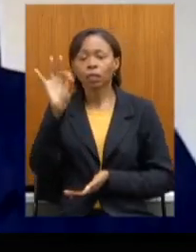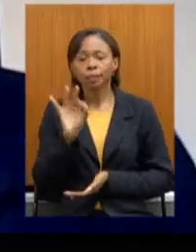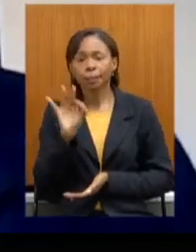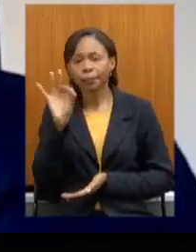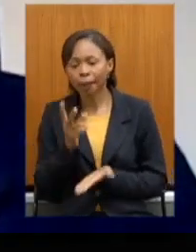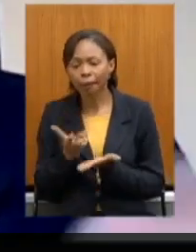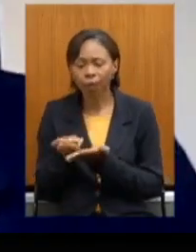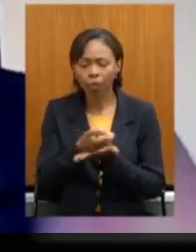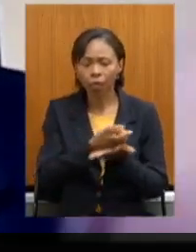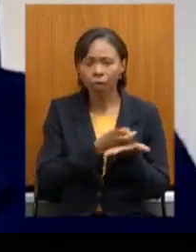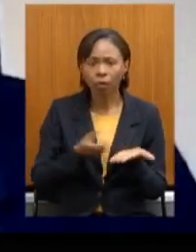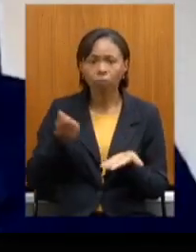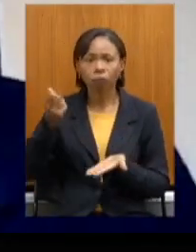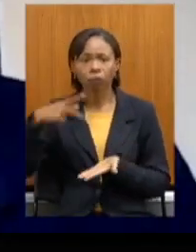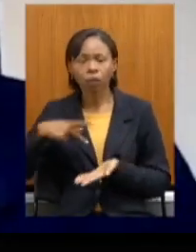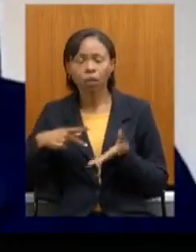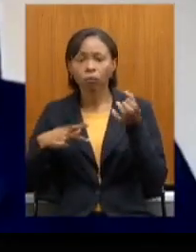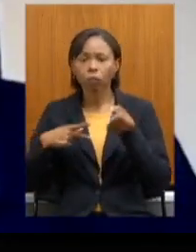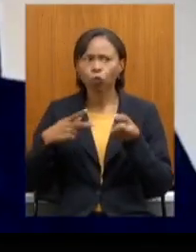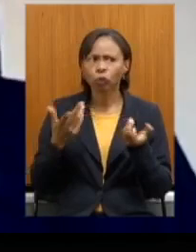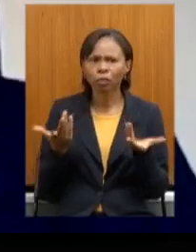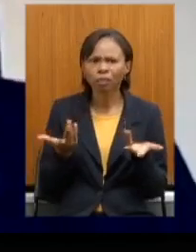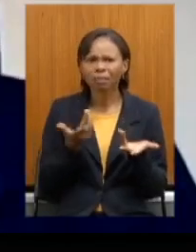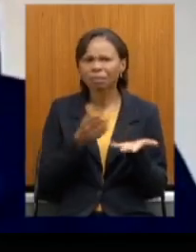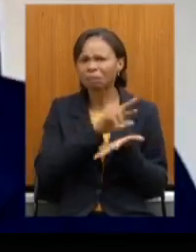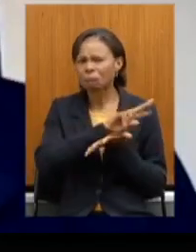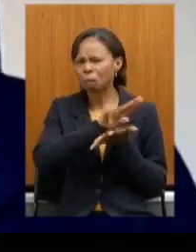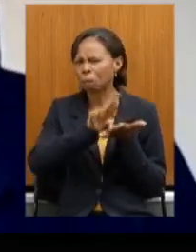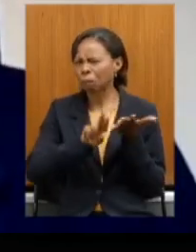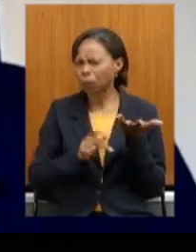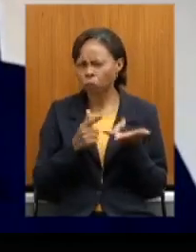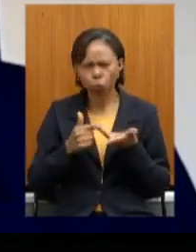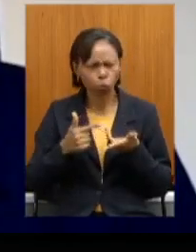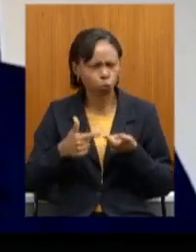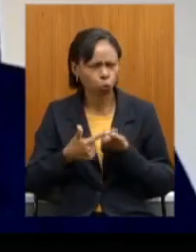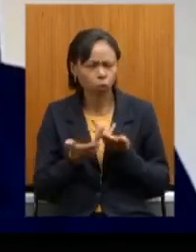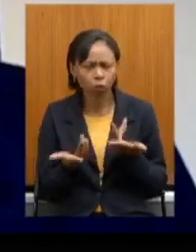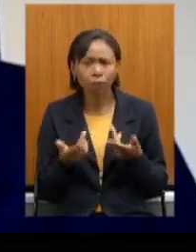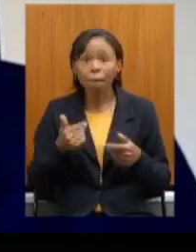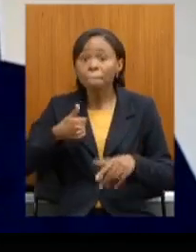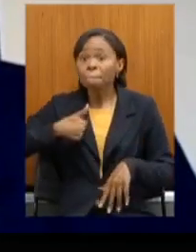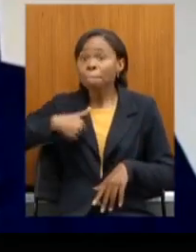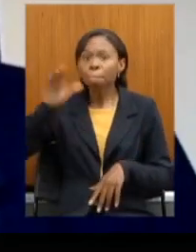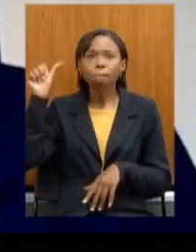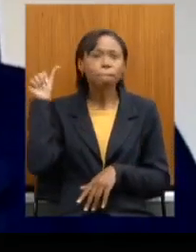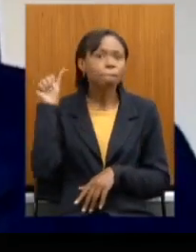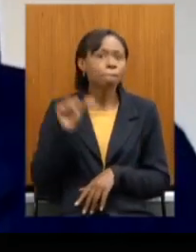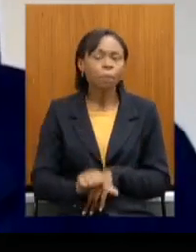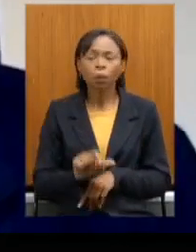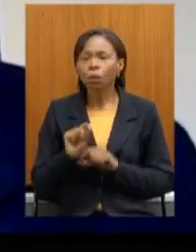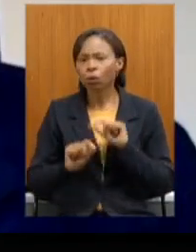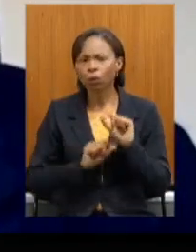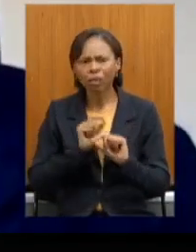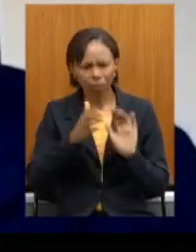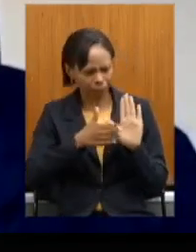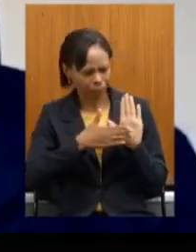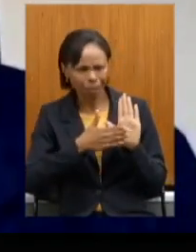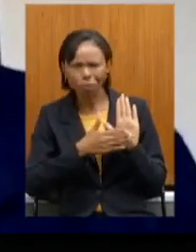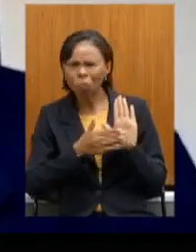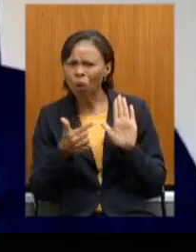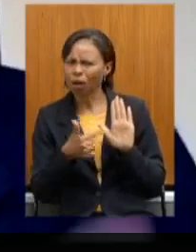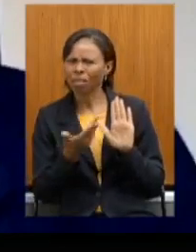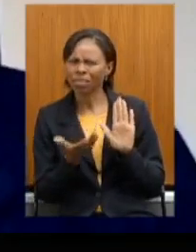dentre outras coisas. Agora, mais absurdo do que isso é uma proposta desse tipo, com